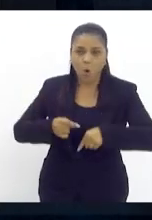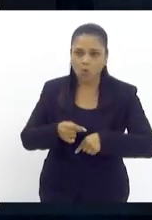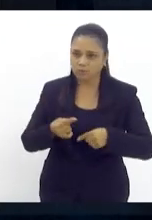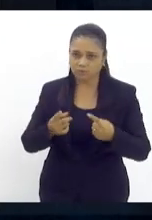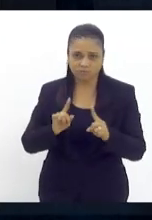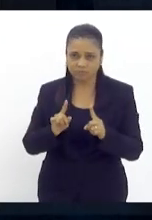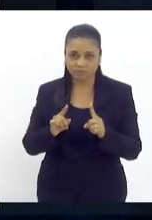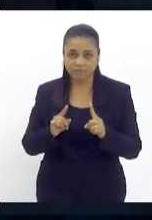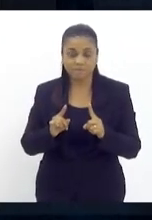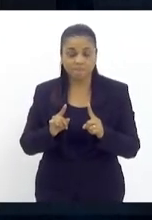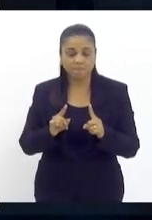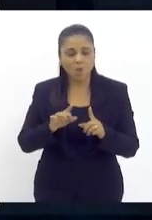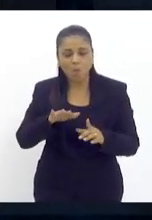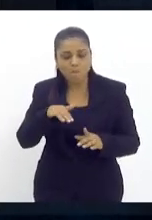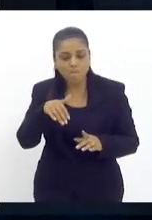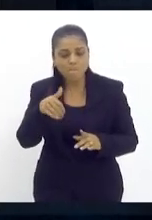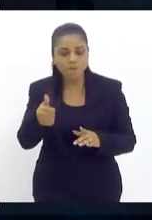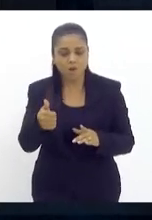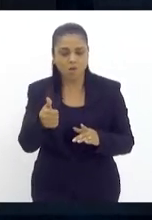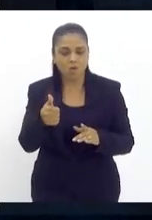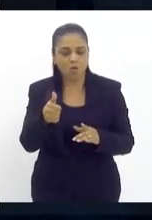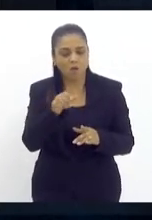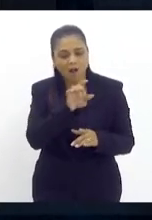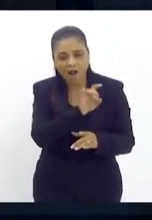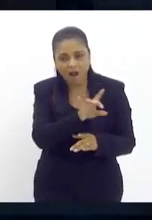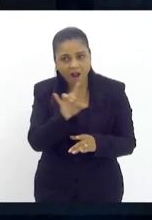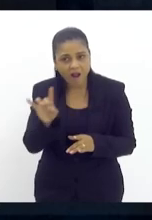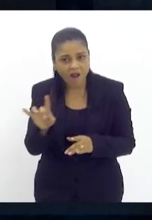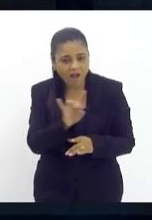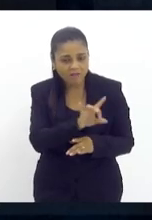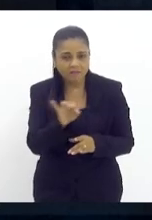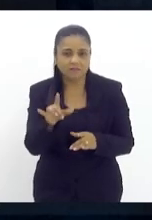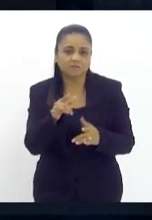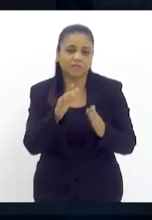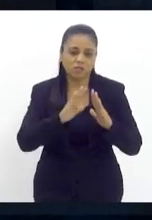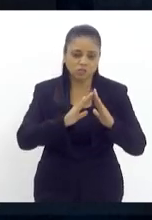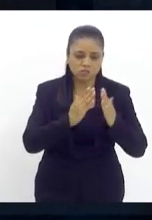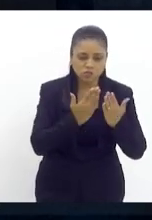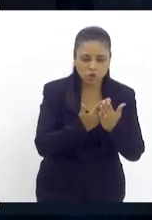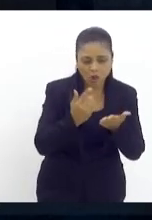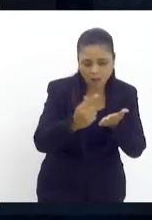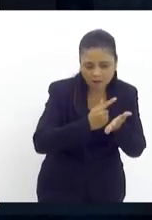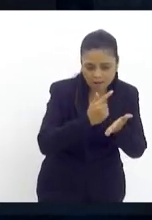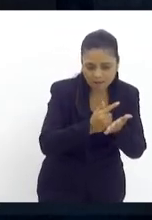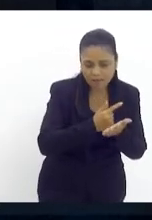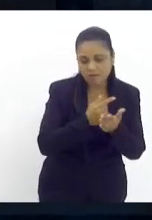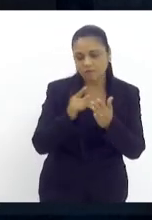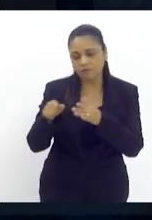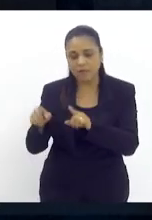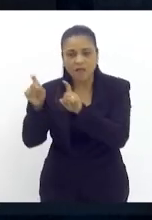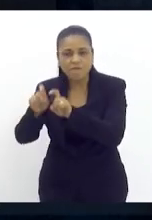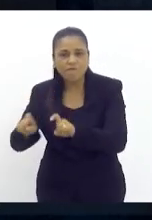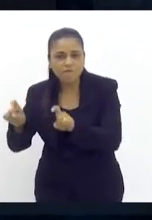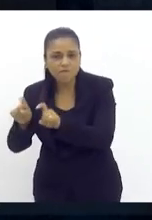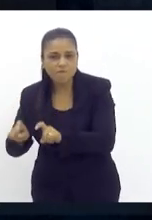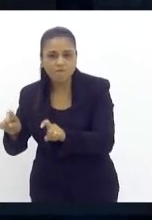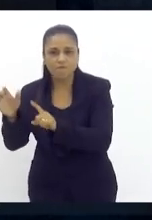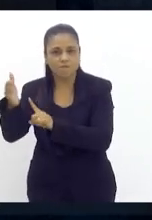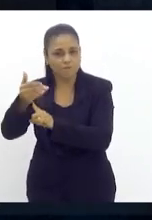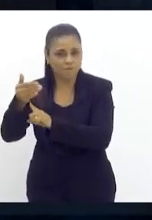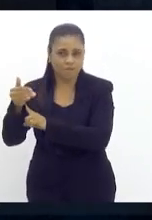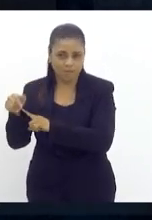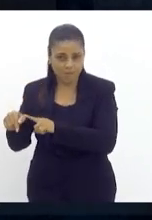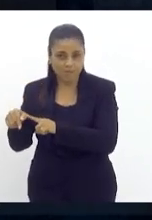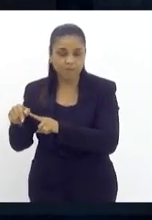aproveitar o melhor de cada um desses, né? De cada uma dessas características,